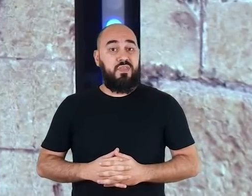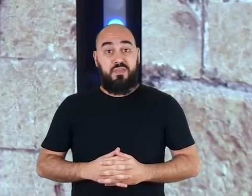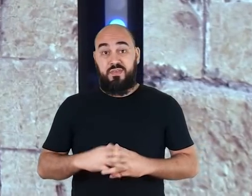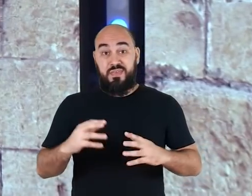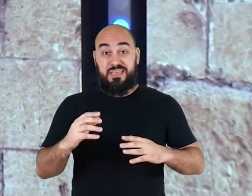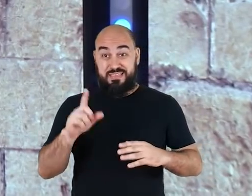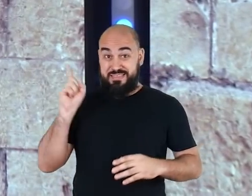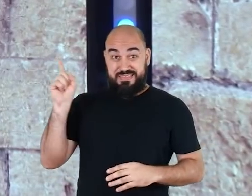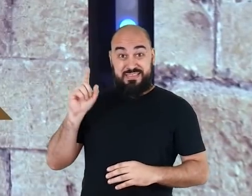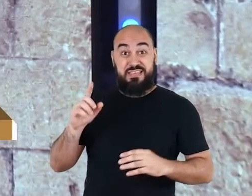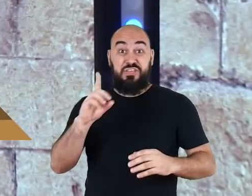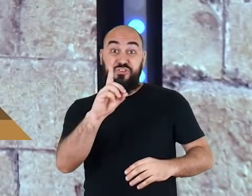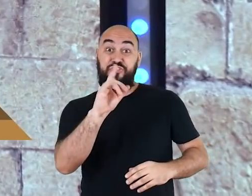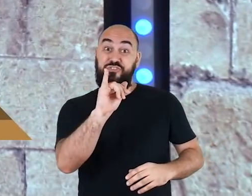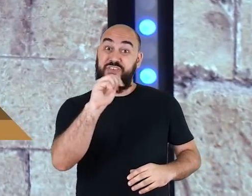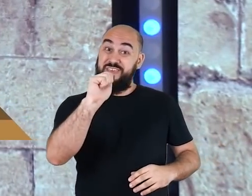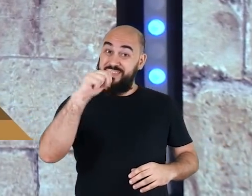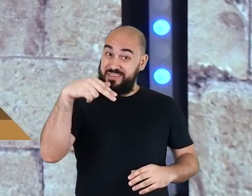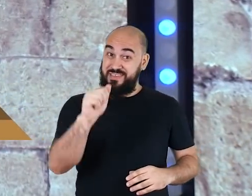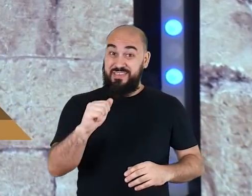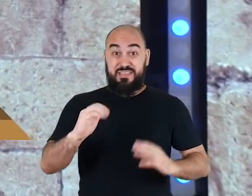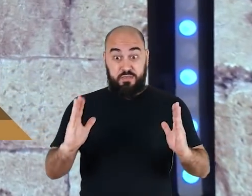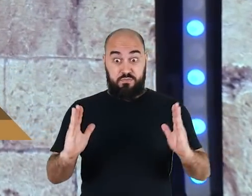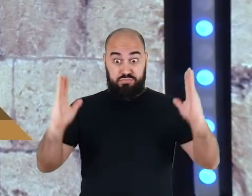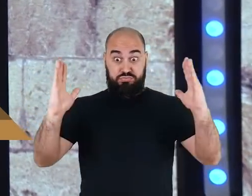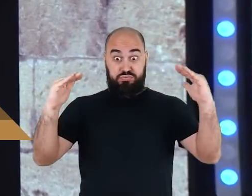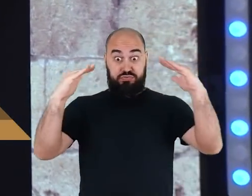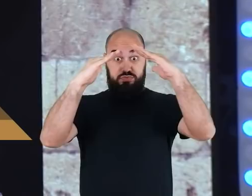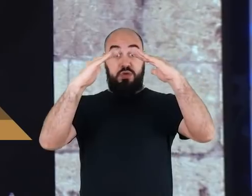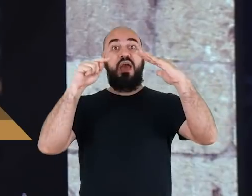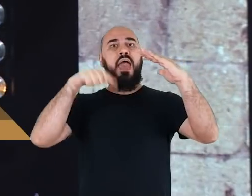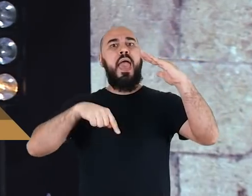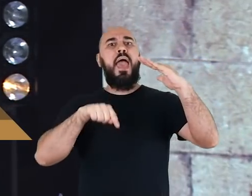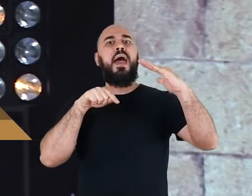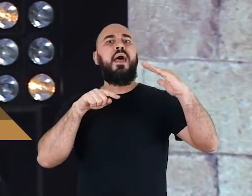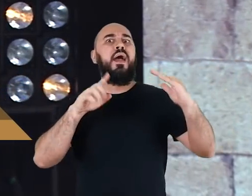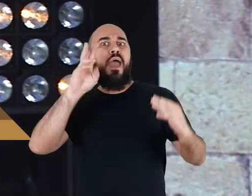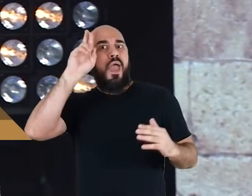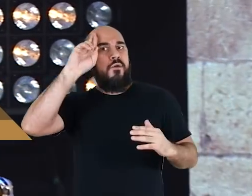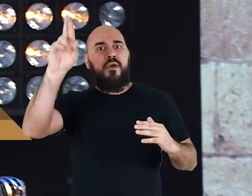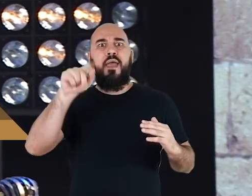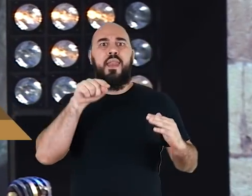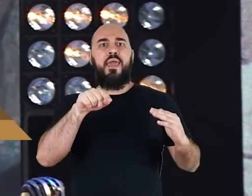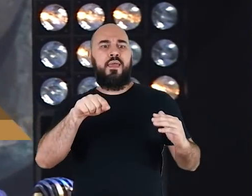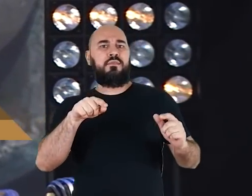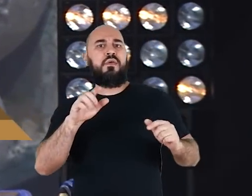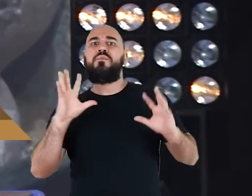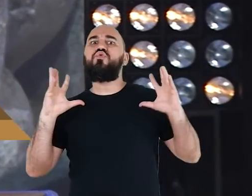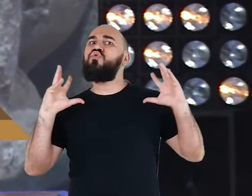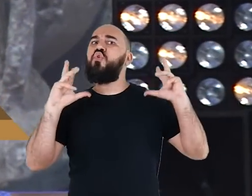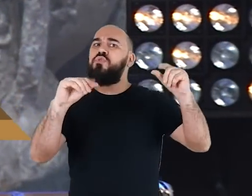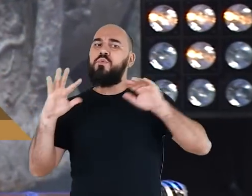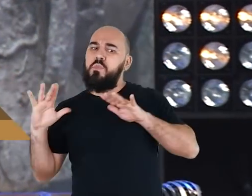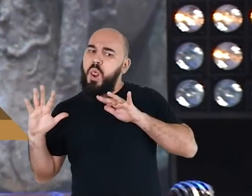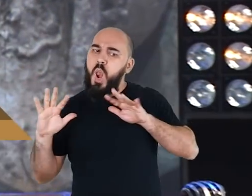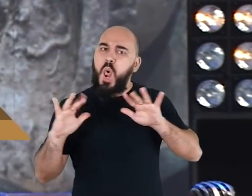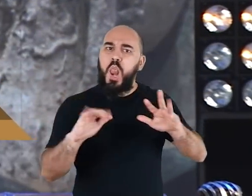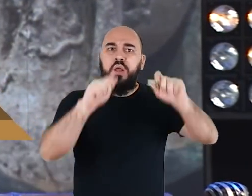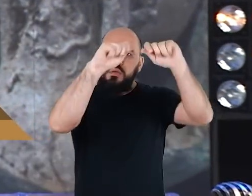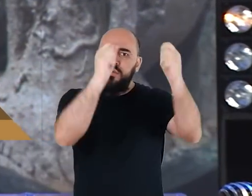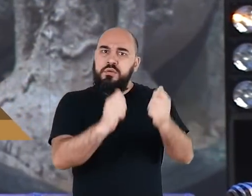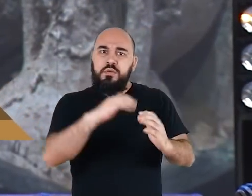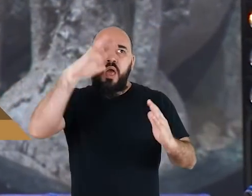Diana havia sido construído para ser uma referência mundial ao seu culto, Aliás, antes que eu me esqueça, Diana